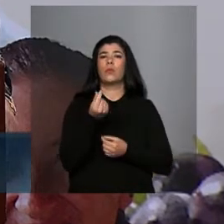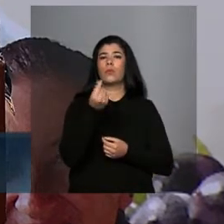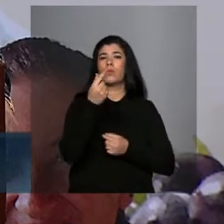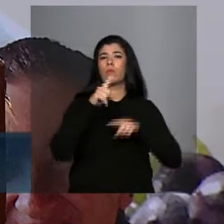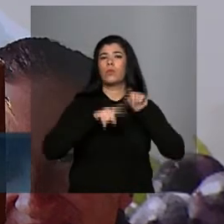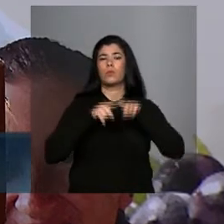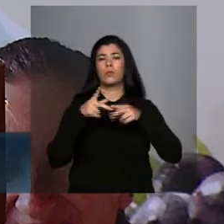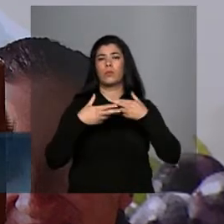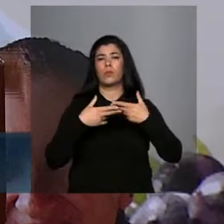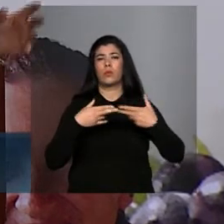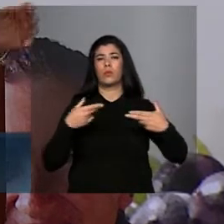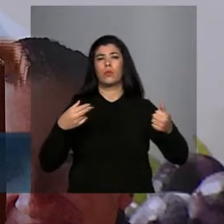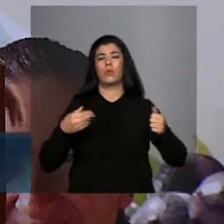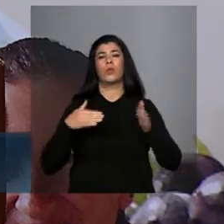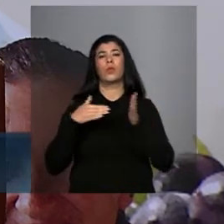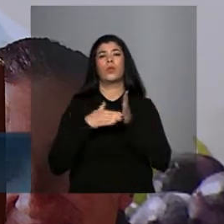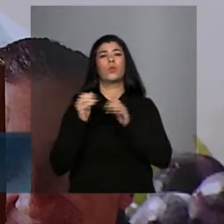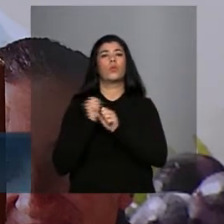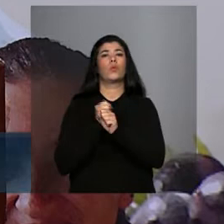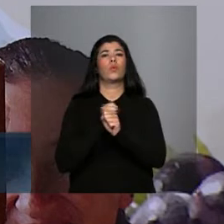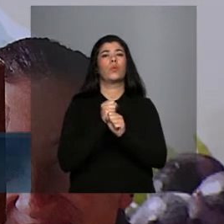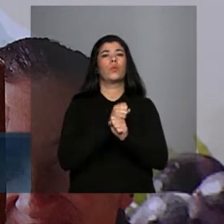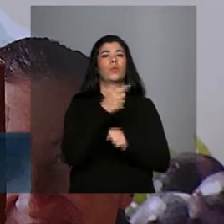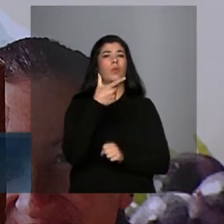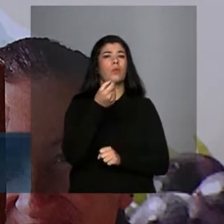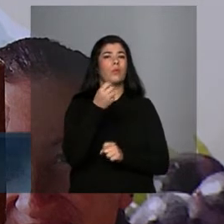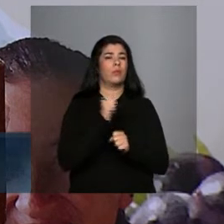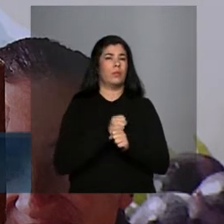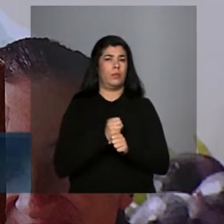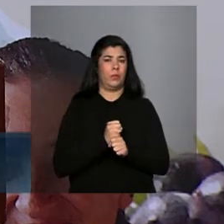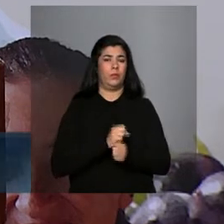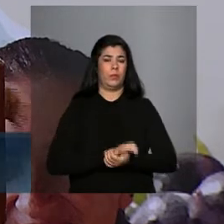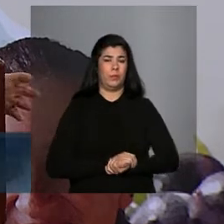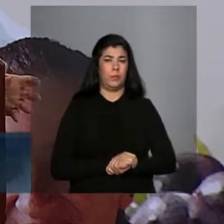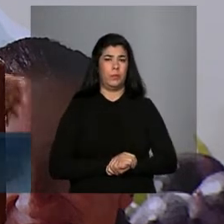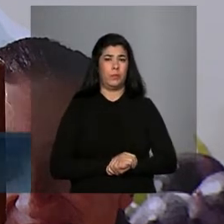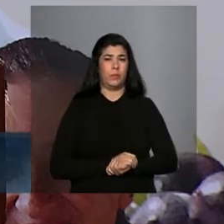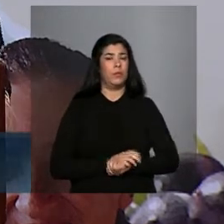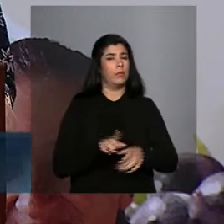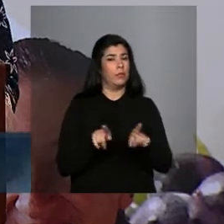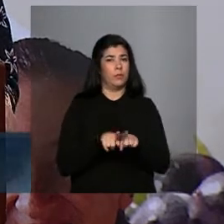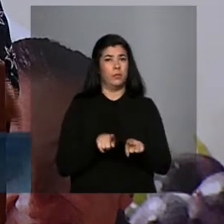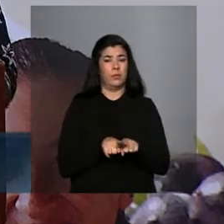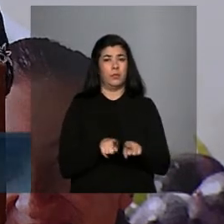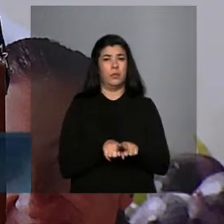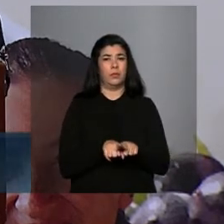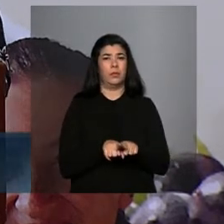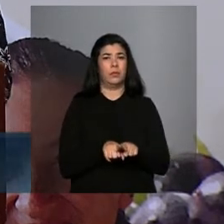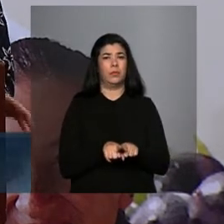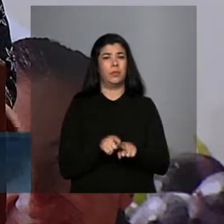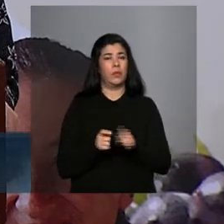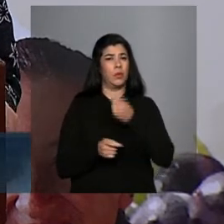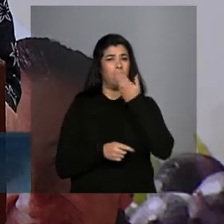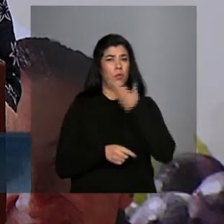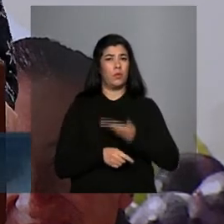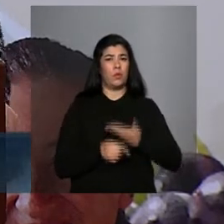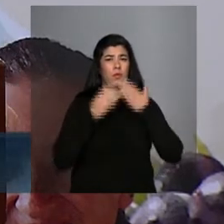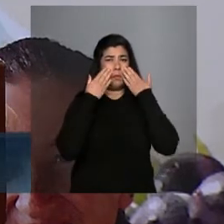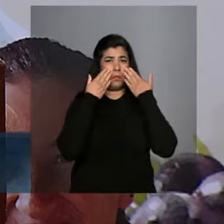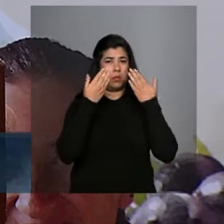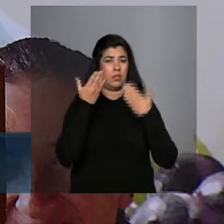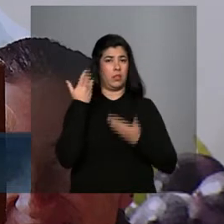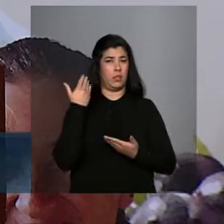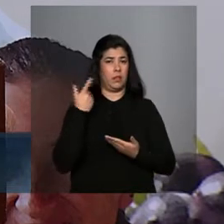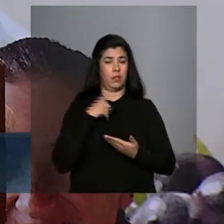longo das últimas duas décadas. E isso